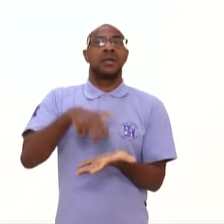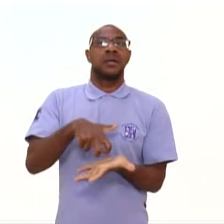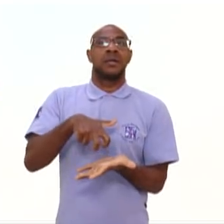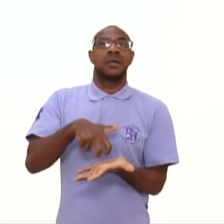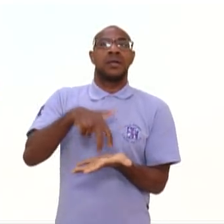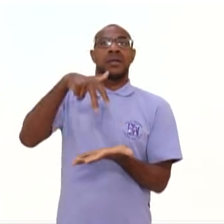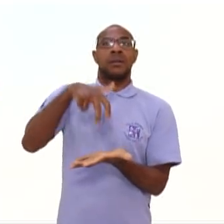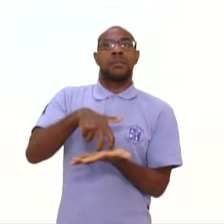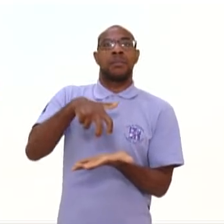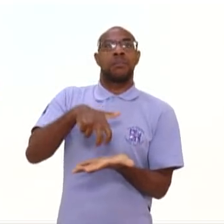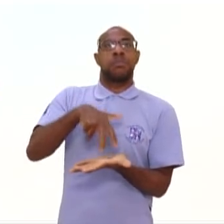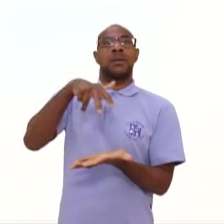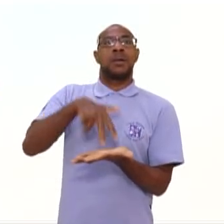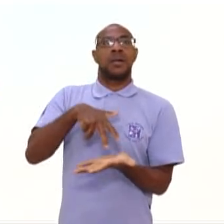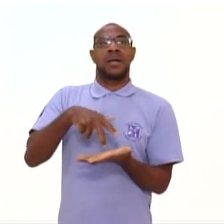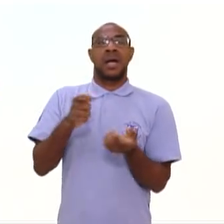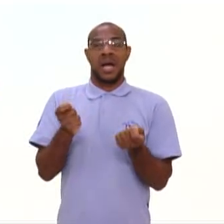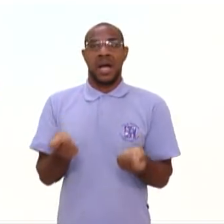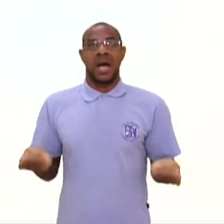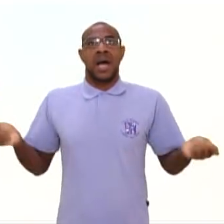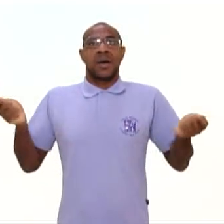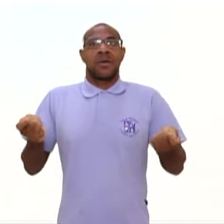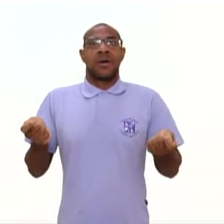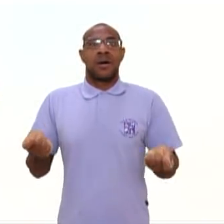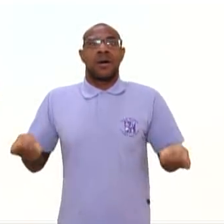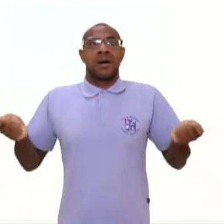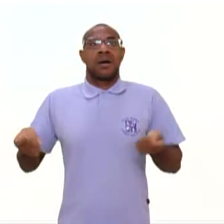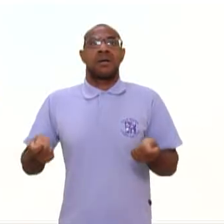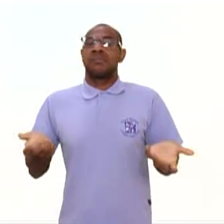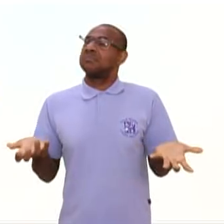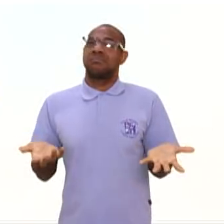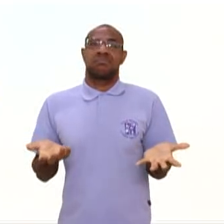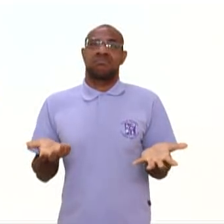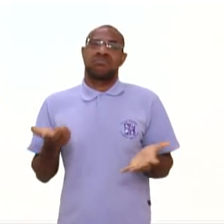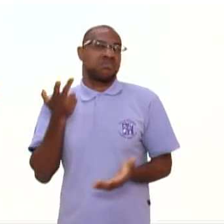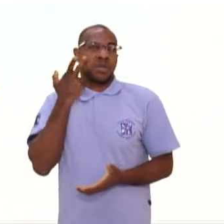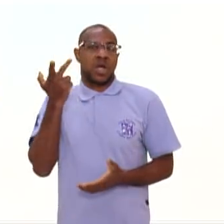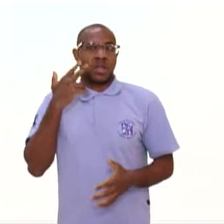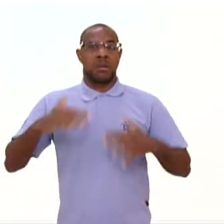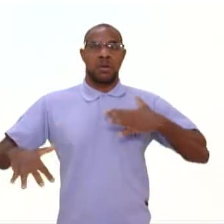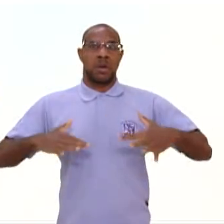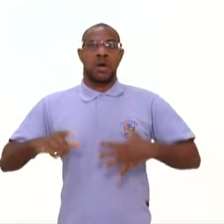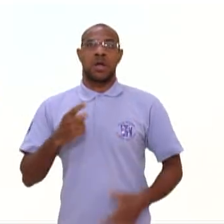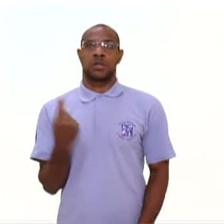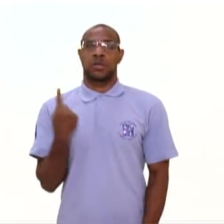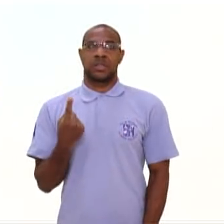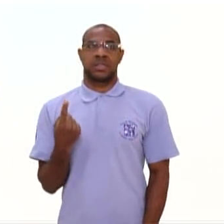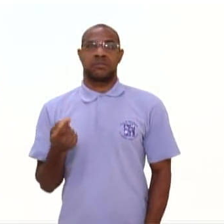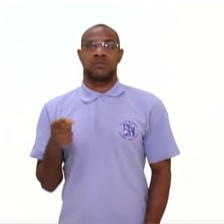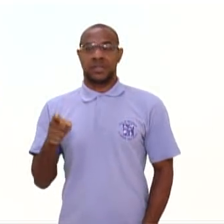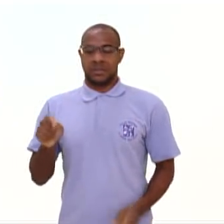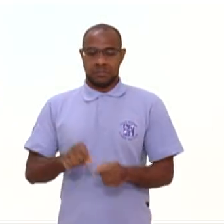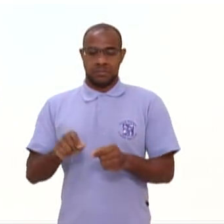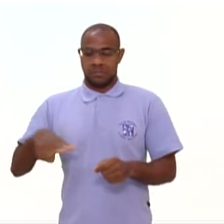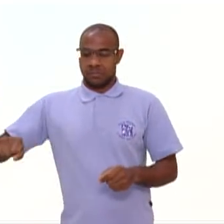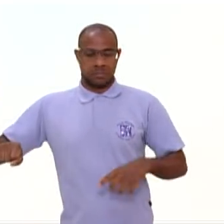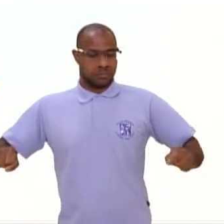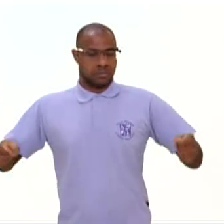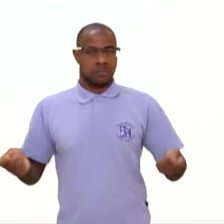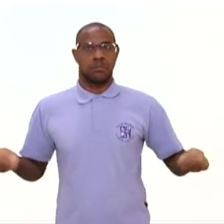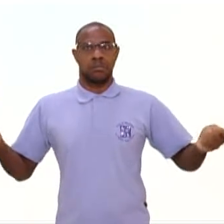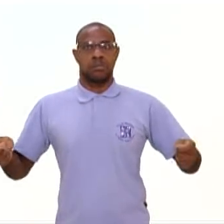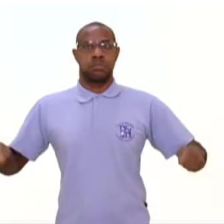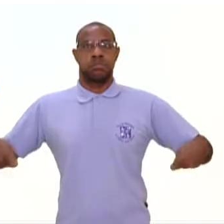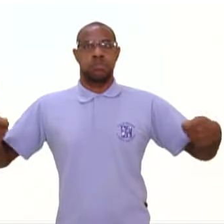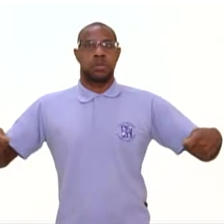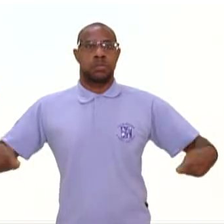que você acaba tendo. A corda por si só, ela não vai se mexer naturalmente, mas quando você incita ela a fazer, aí ela vai ter movimentação,